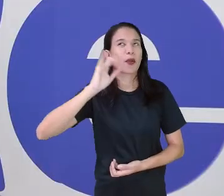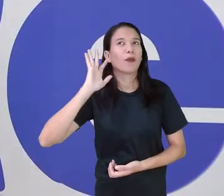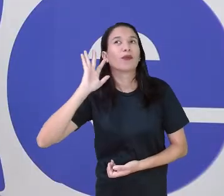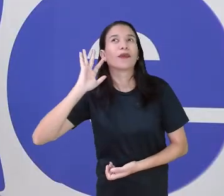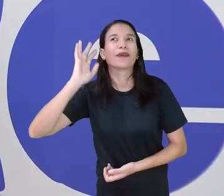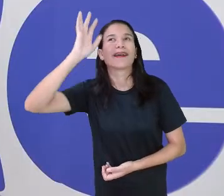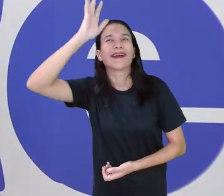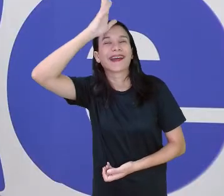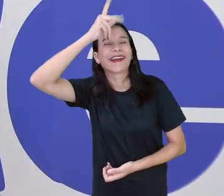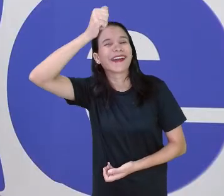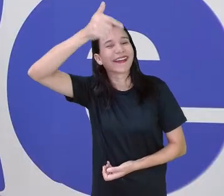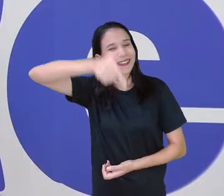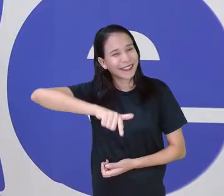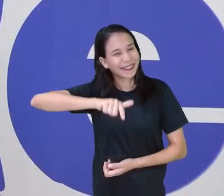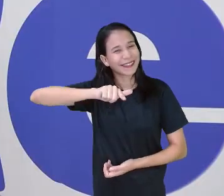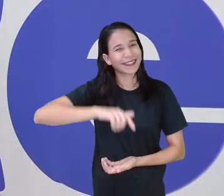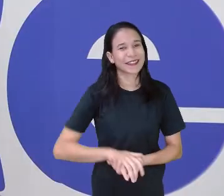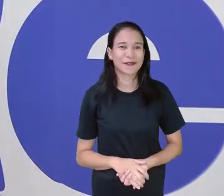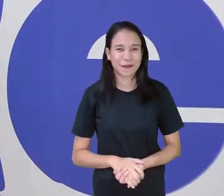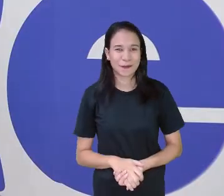aí acordando vocês, minha